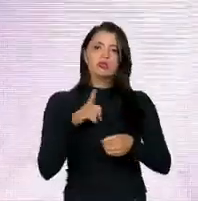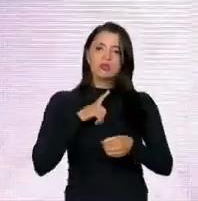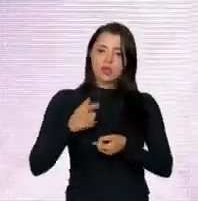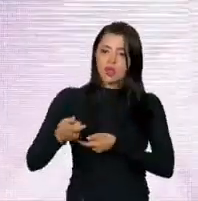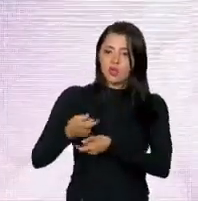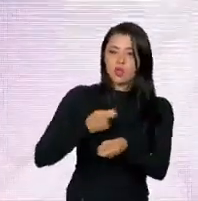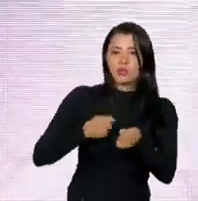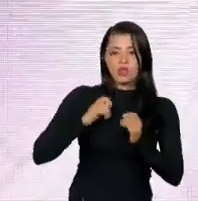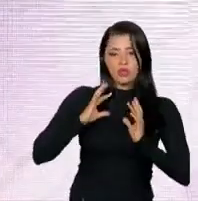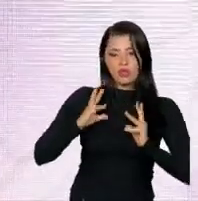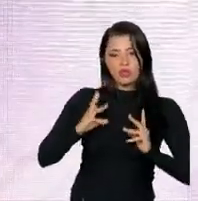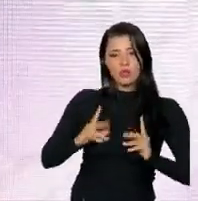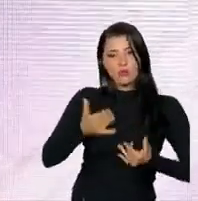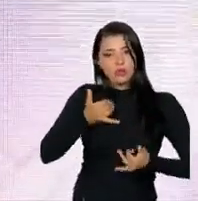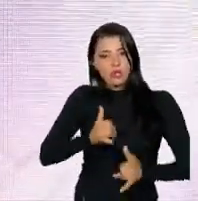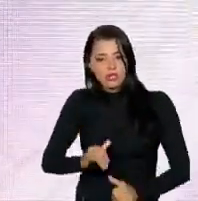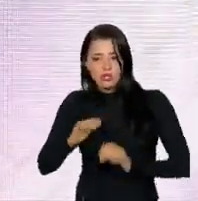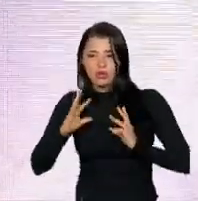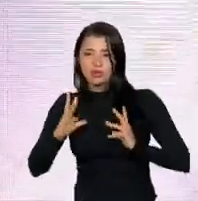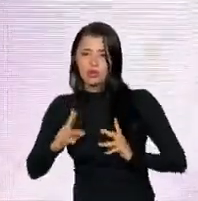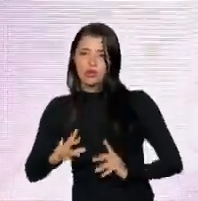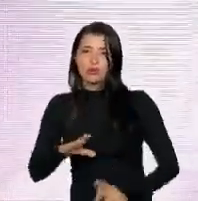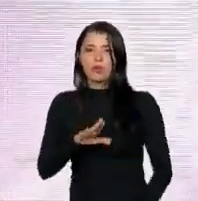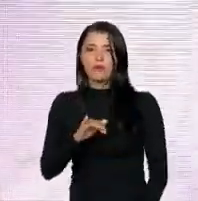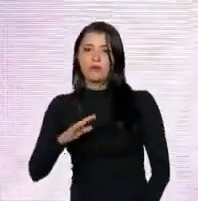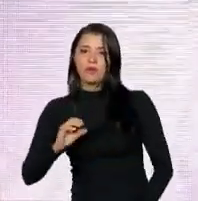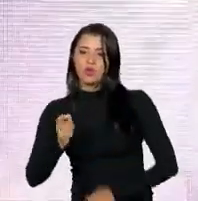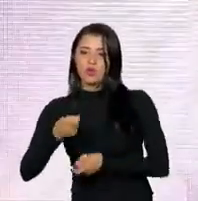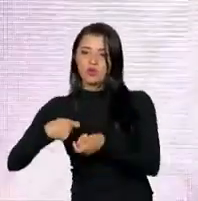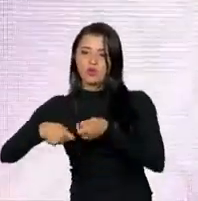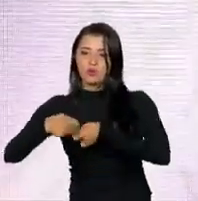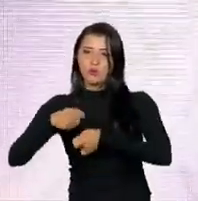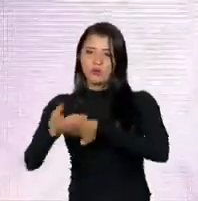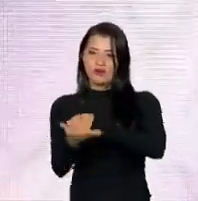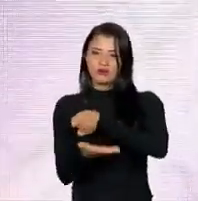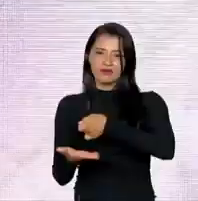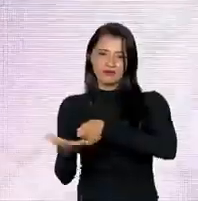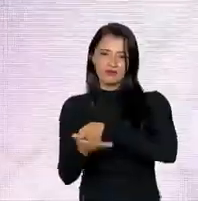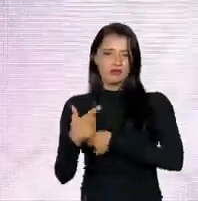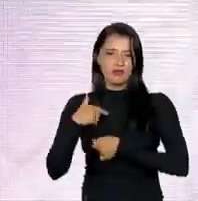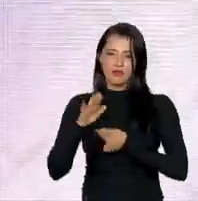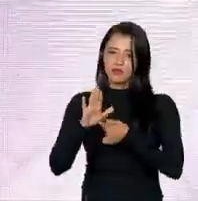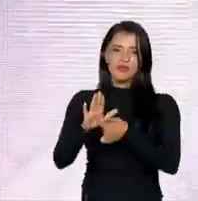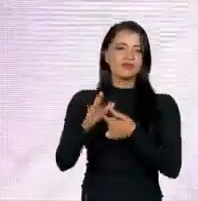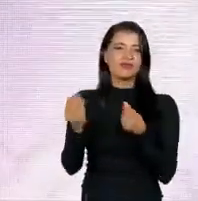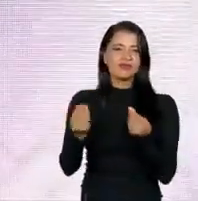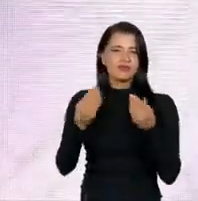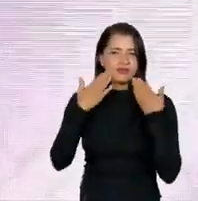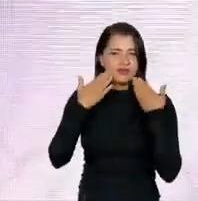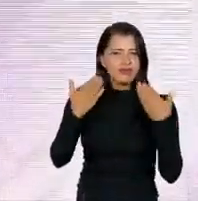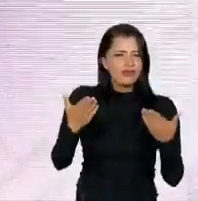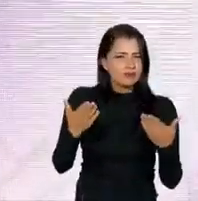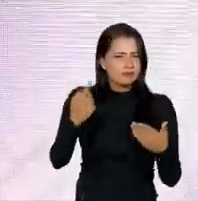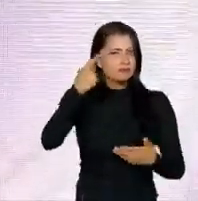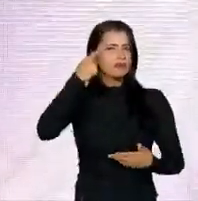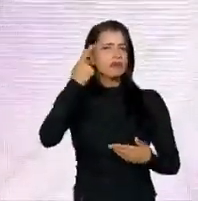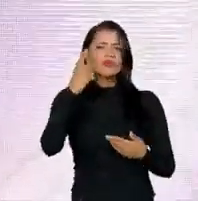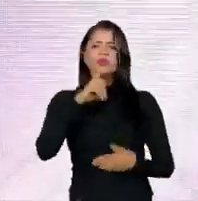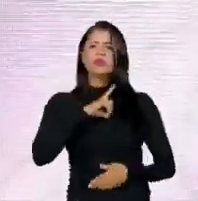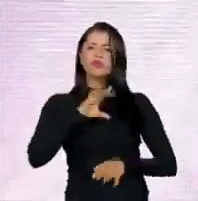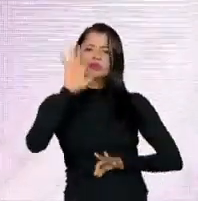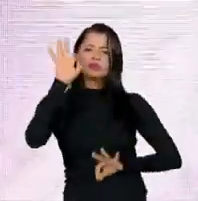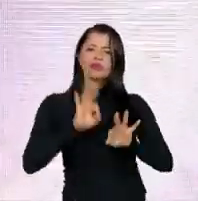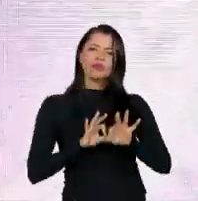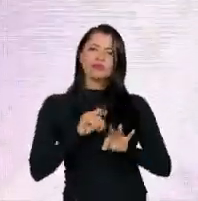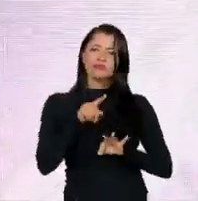limpa, na energia limpa, na bioeconomia. E aí eu queria apresentar o que a gente tem pensado para esse plano, para